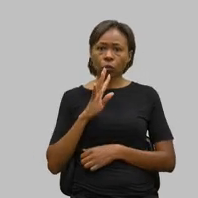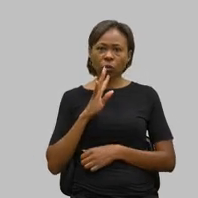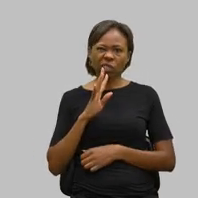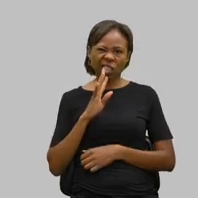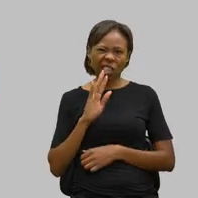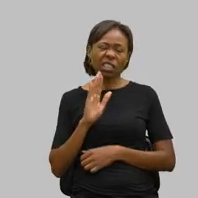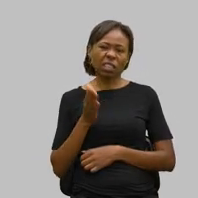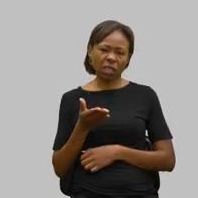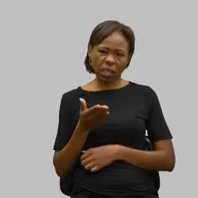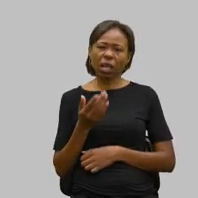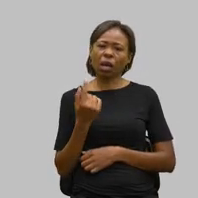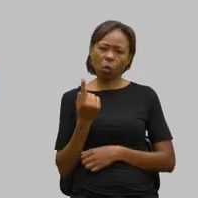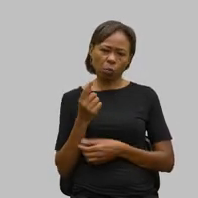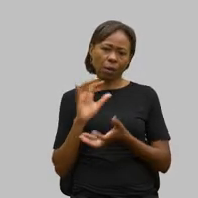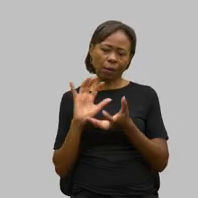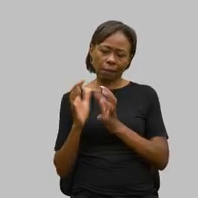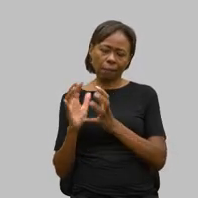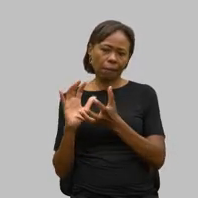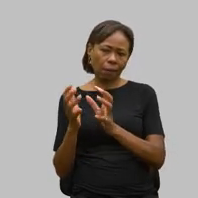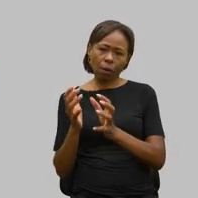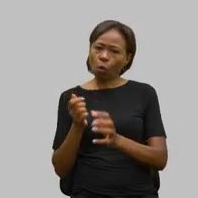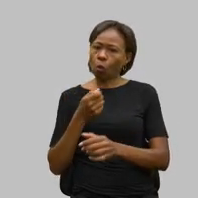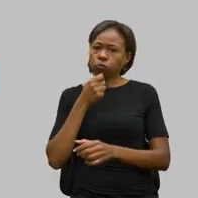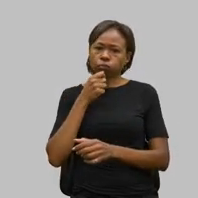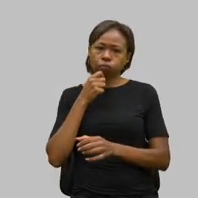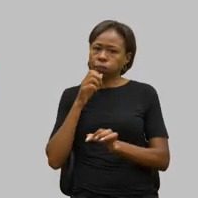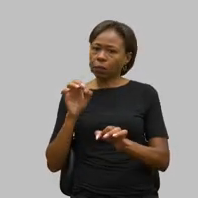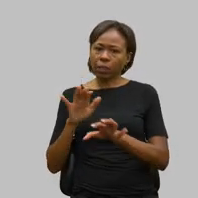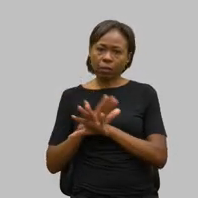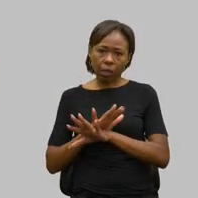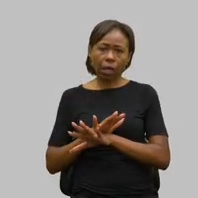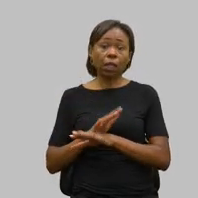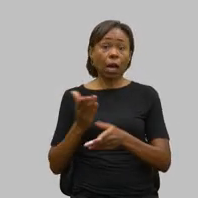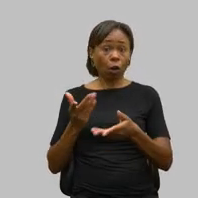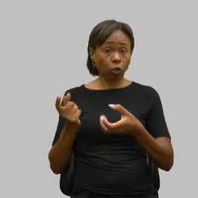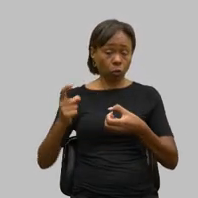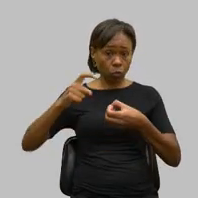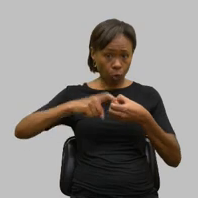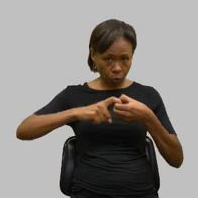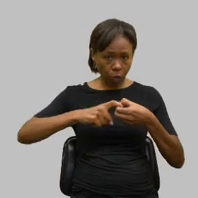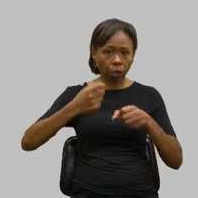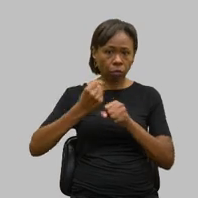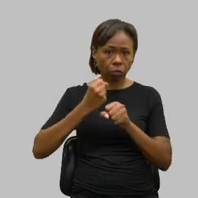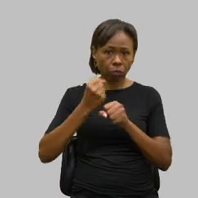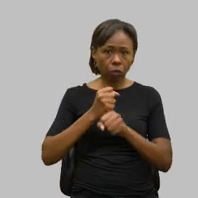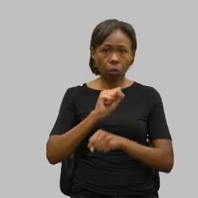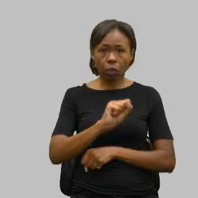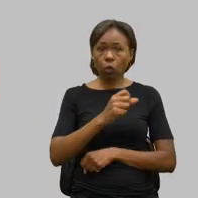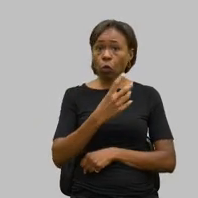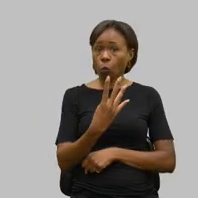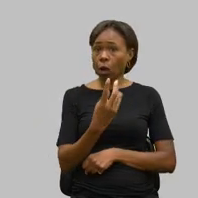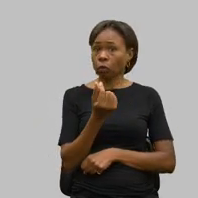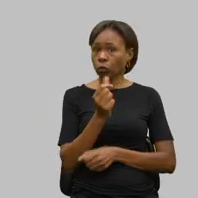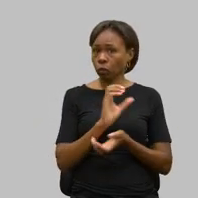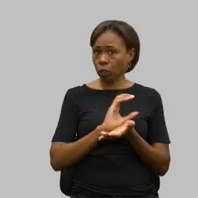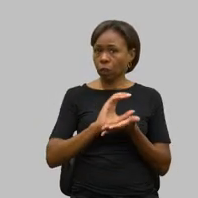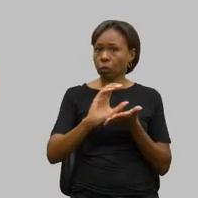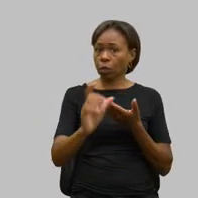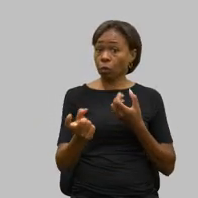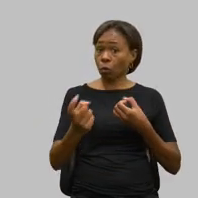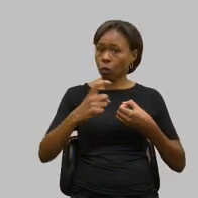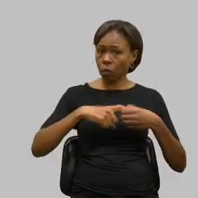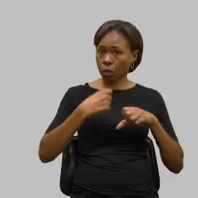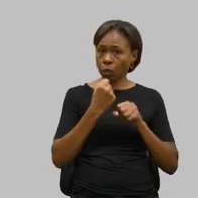inacabada com aqueles ferros e a gente já está retomando 84, um investimento de 59 milhões. Olha só como é que é